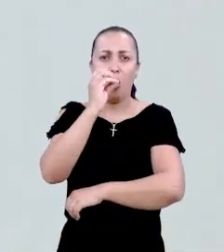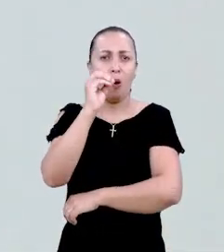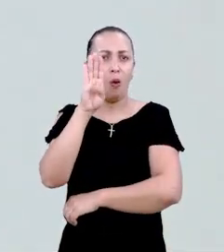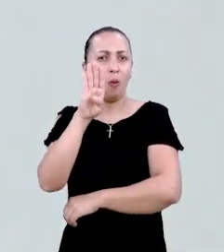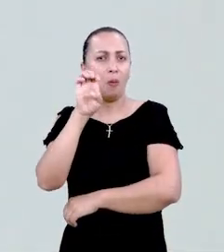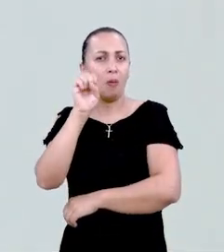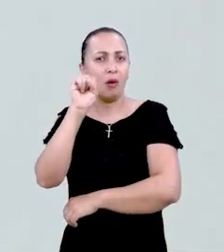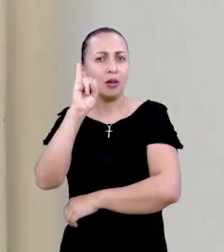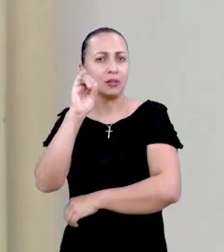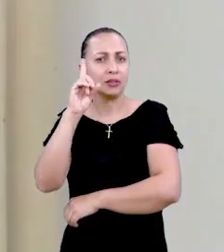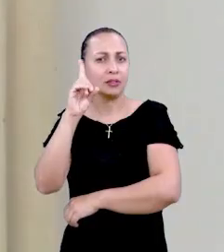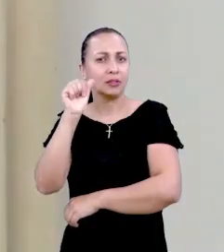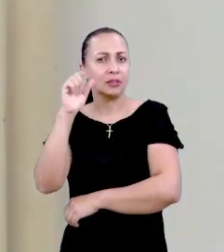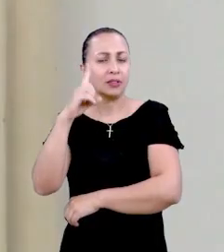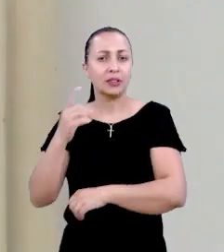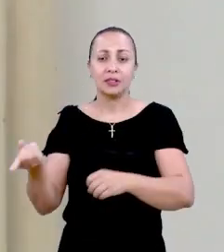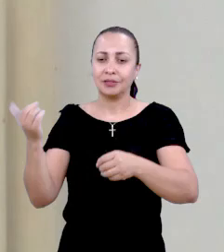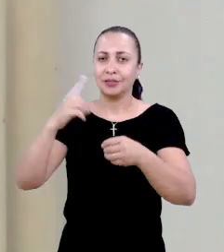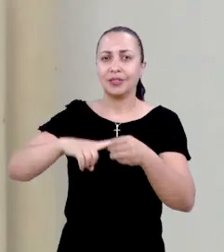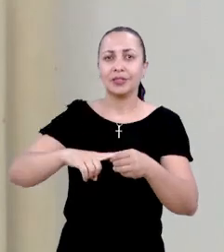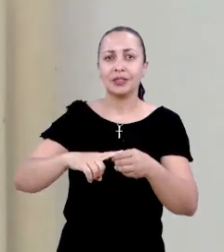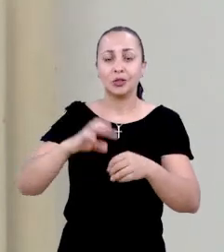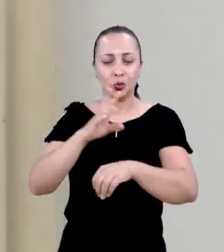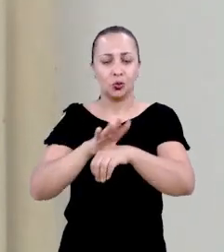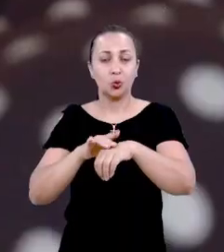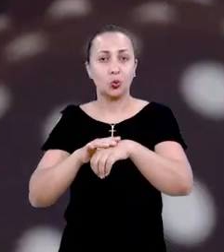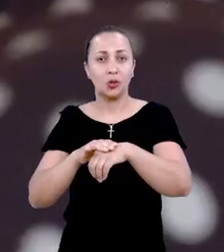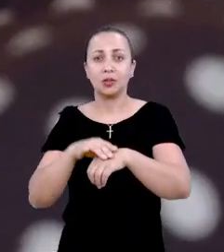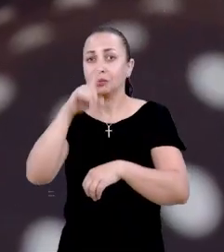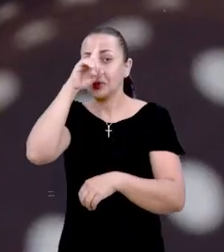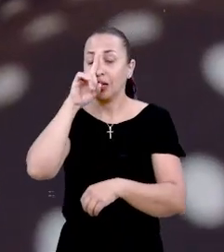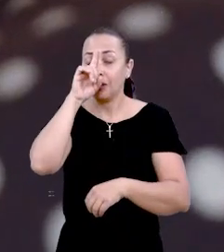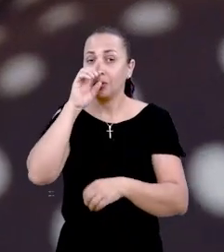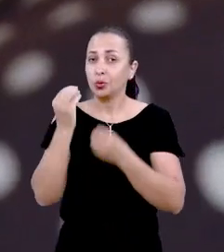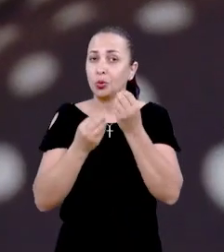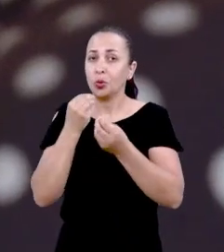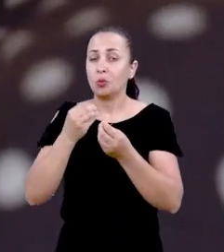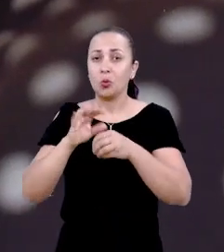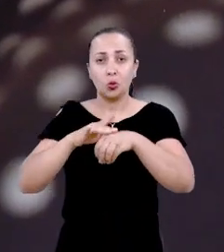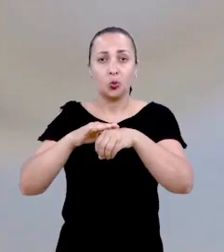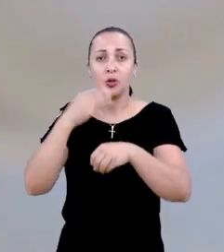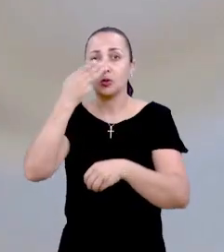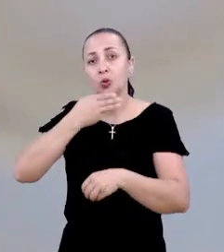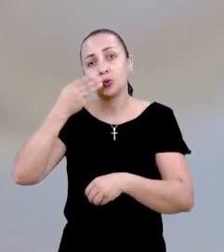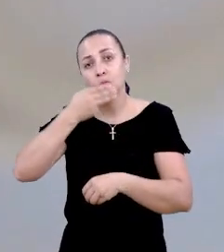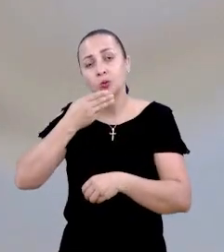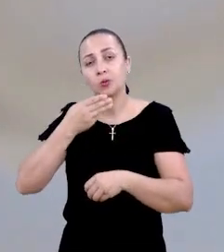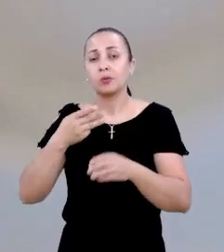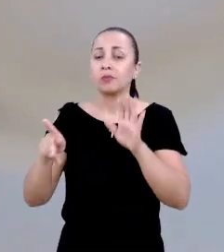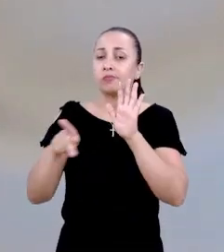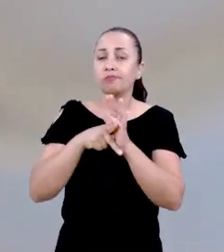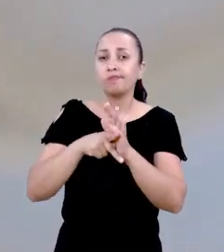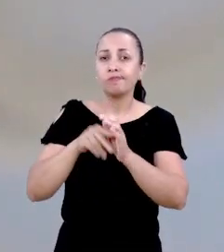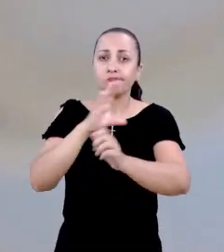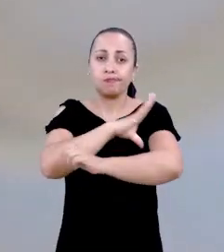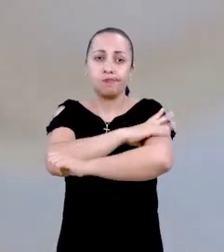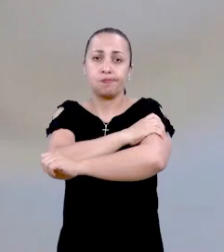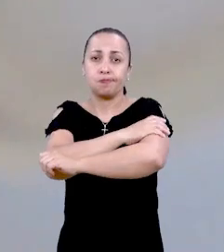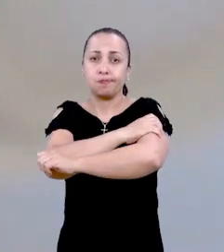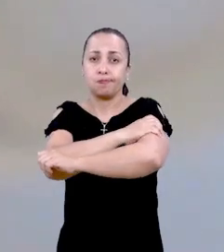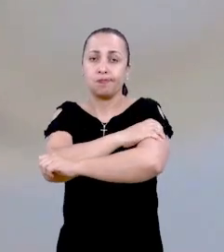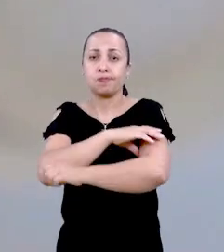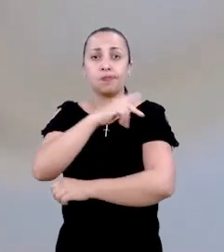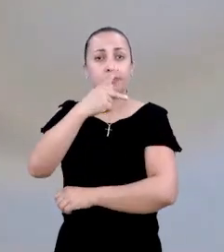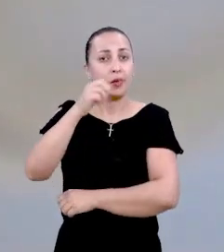com ela doenças importantes, como a diabetes, como a própria hipertensão